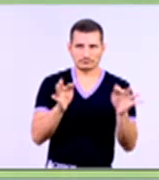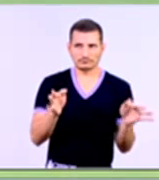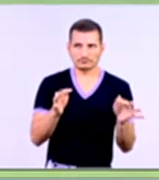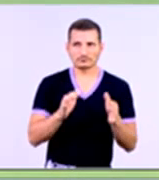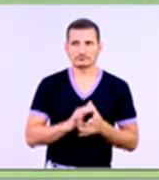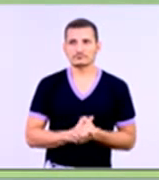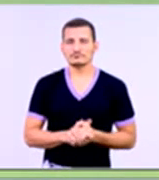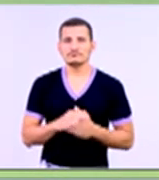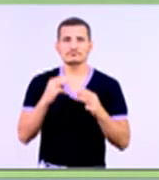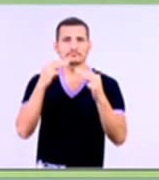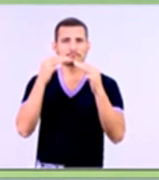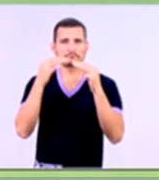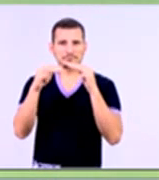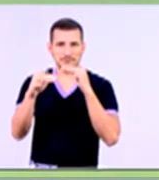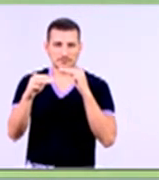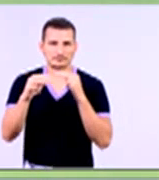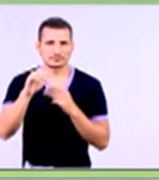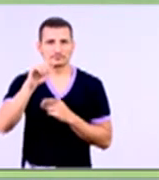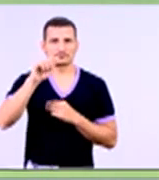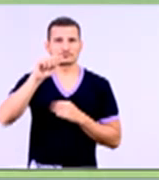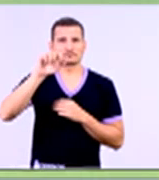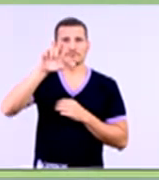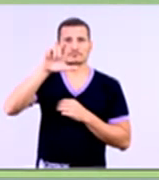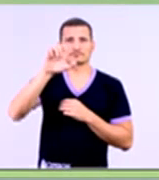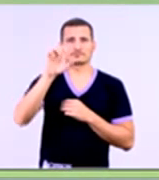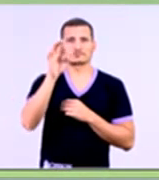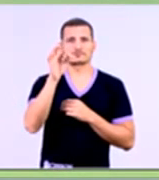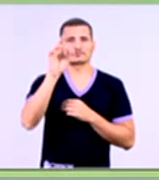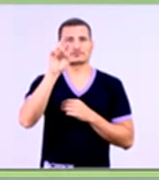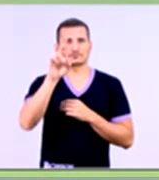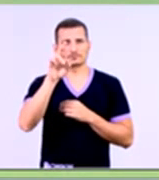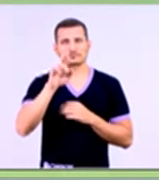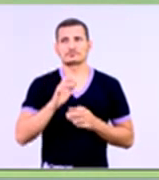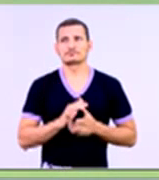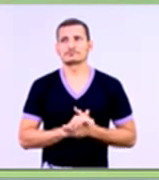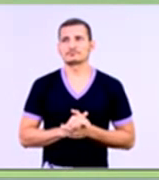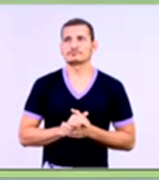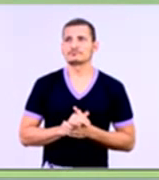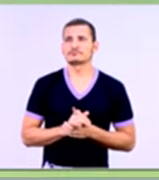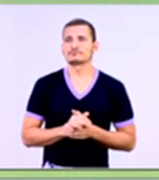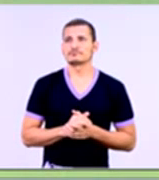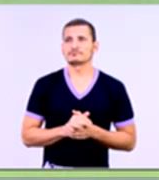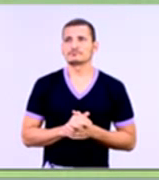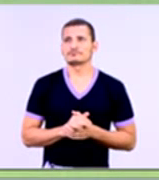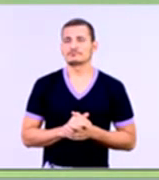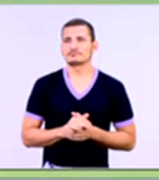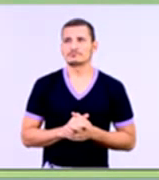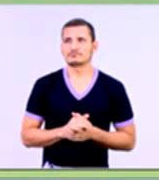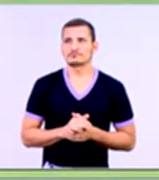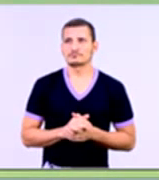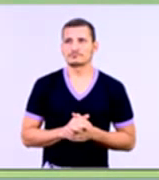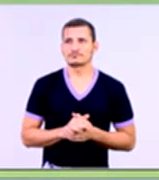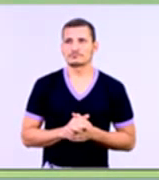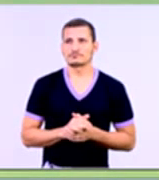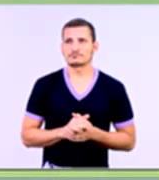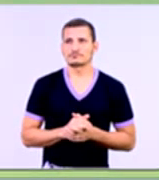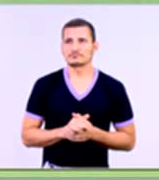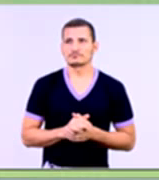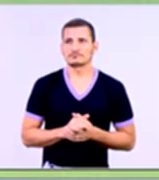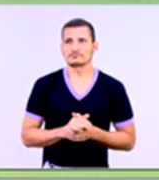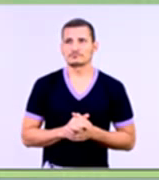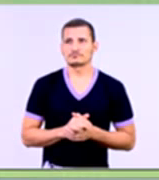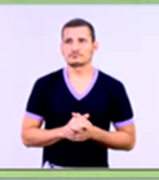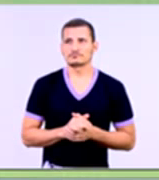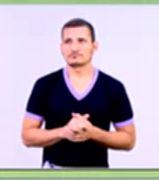mensagens que são declaradas com JavaScript dessa forma e tem esse resultado, que são declaradas com